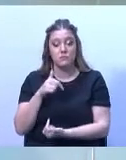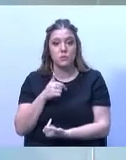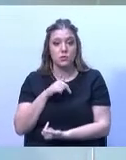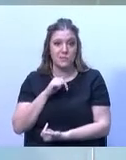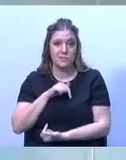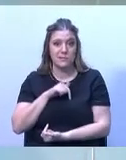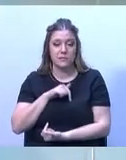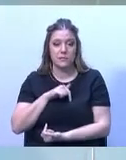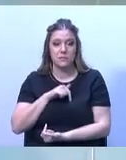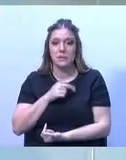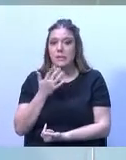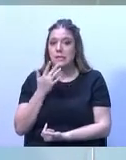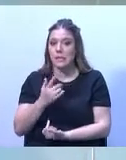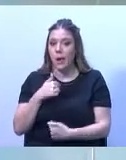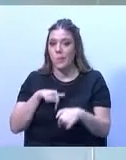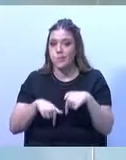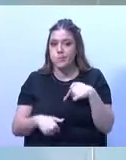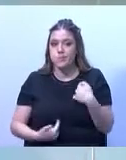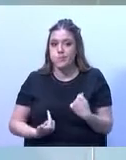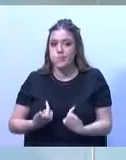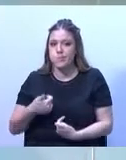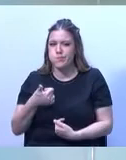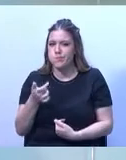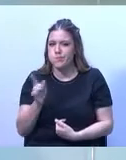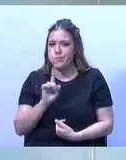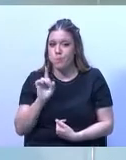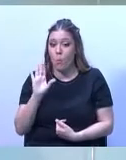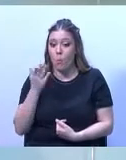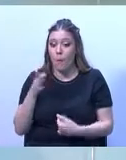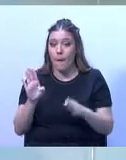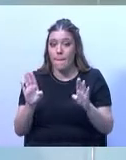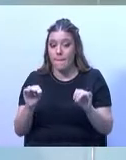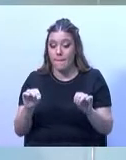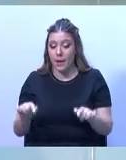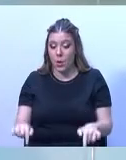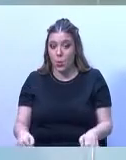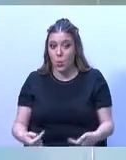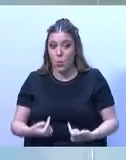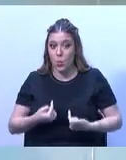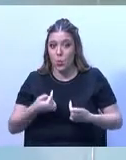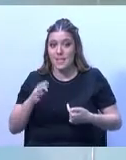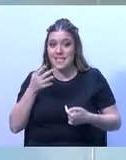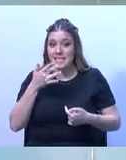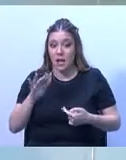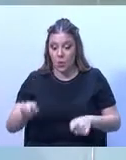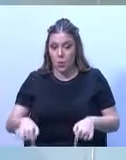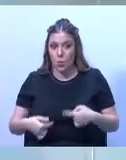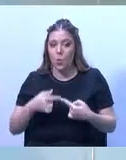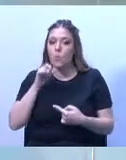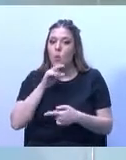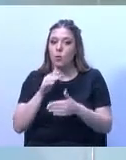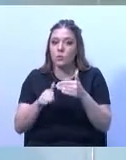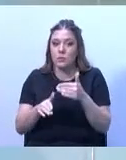bem nesse refluxo, nessa subida do sangue, e pode dar precisamente esse tipo de sintomas de vermelhidão, de